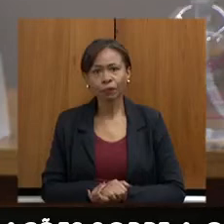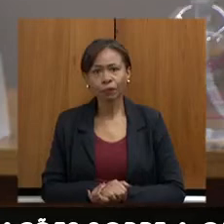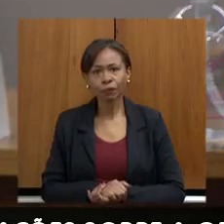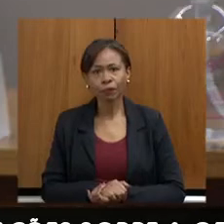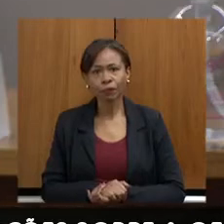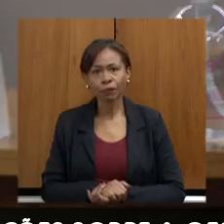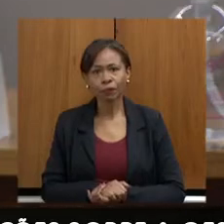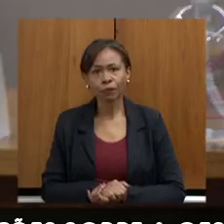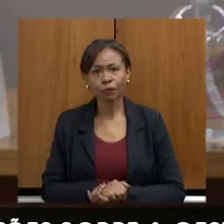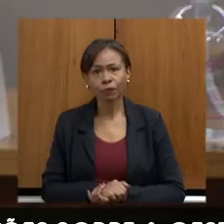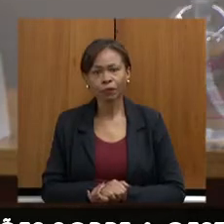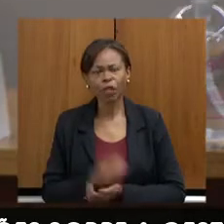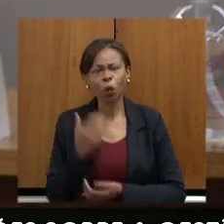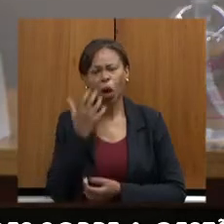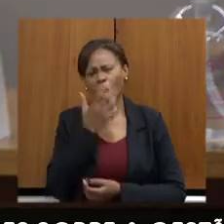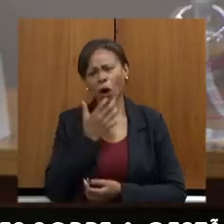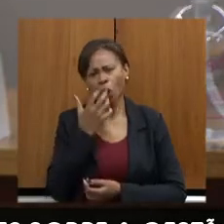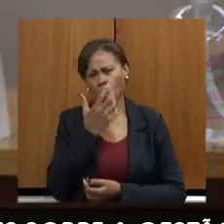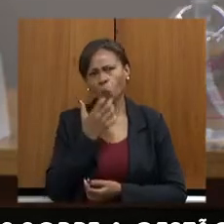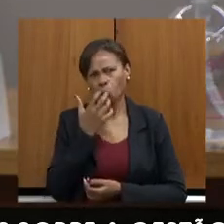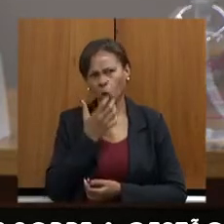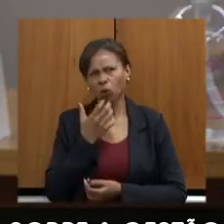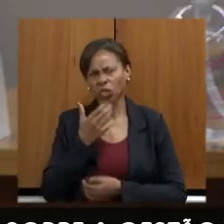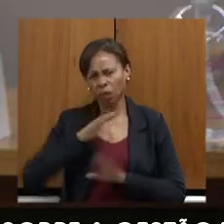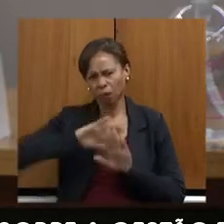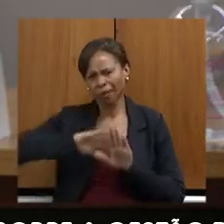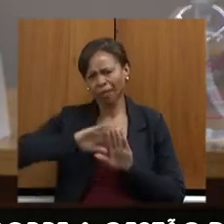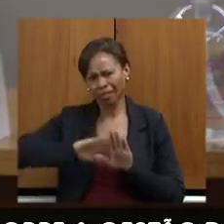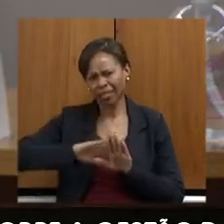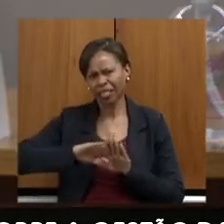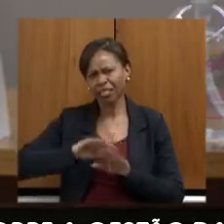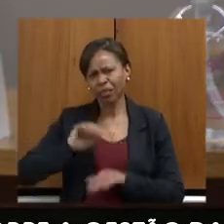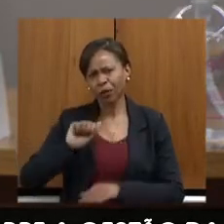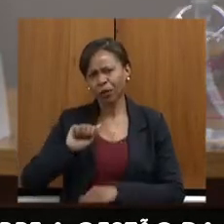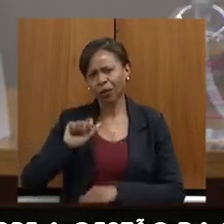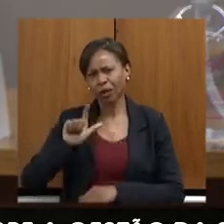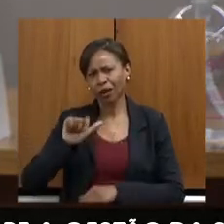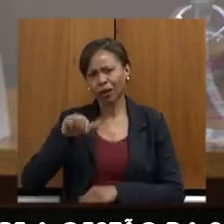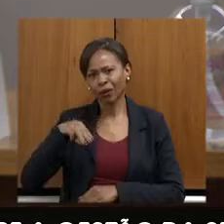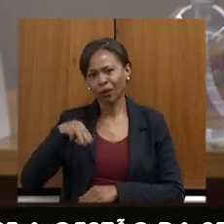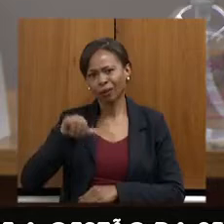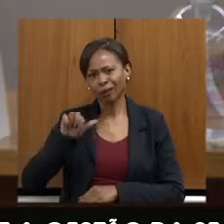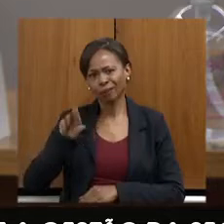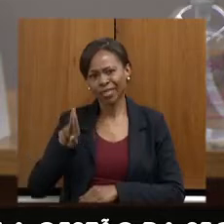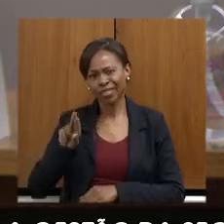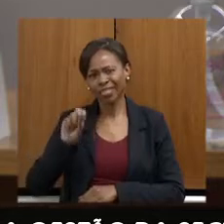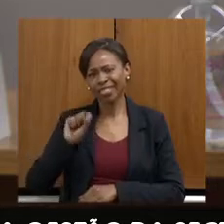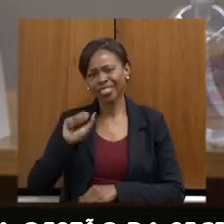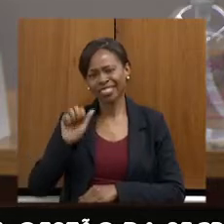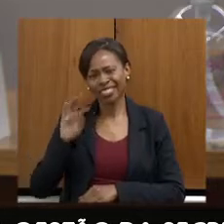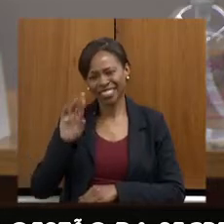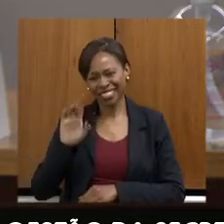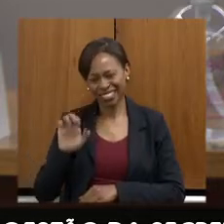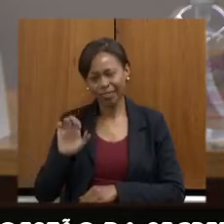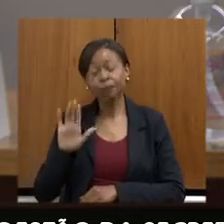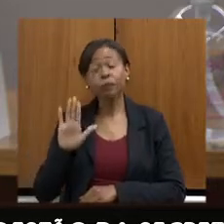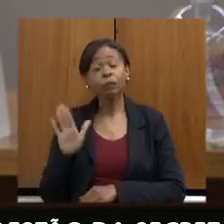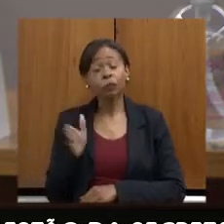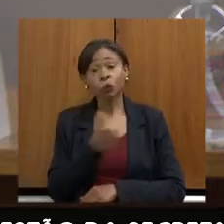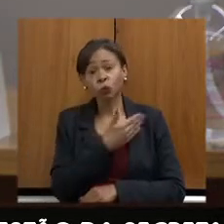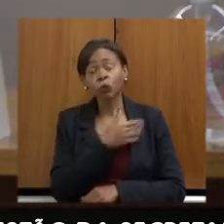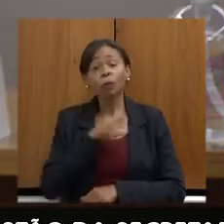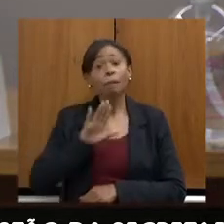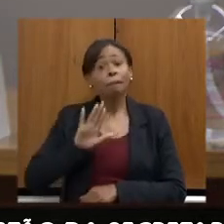eu acho que eu amo está tudo que está cantando agora que tá com a Pantanal né e é mas é isso Deputado eu